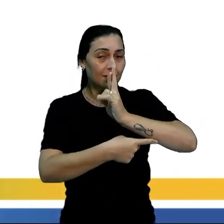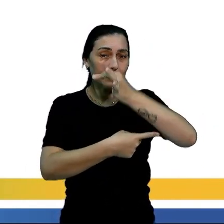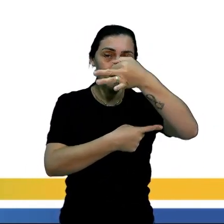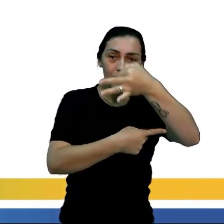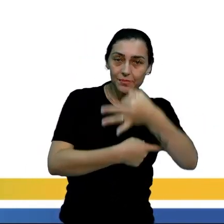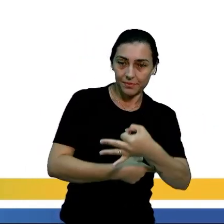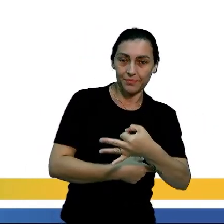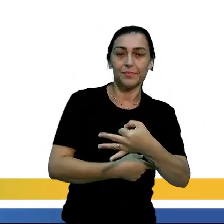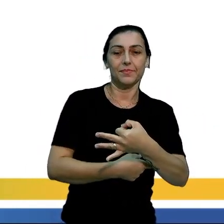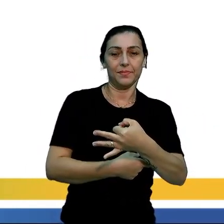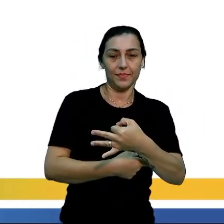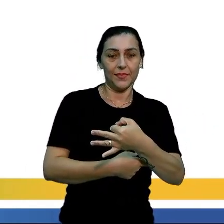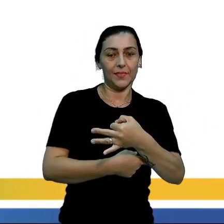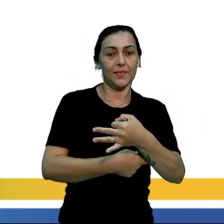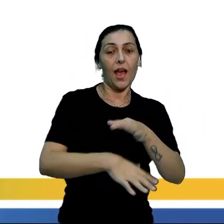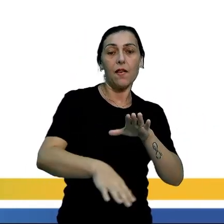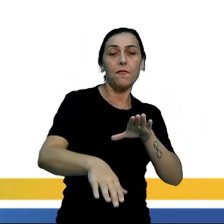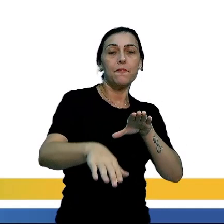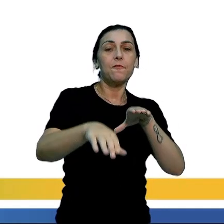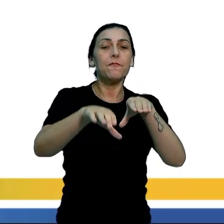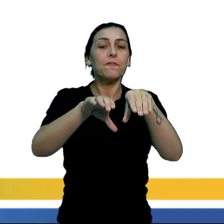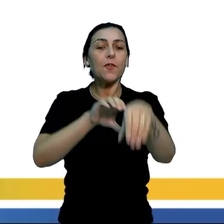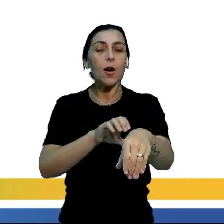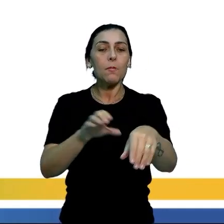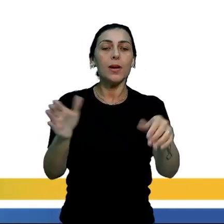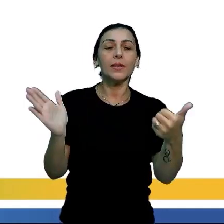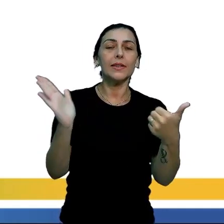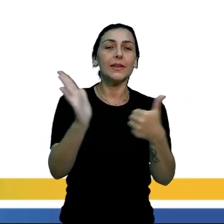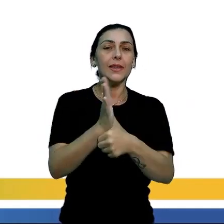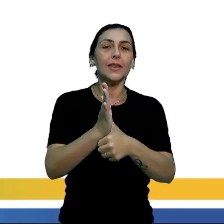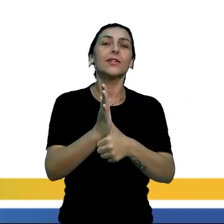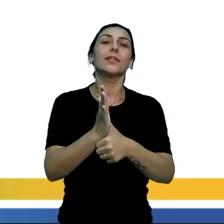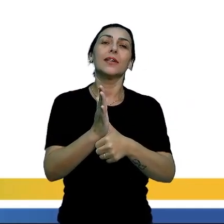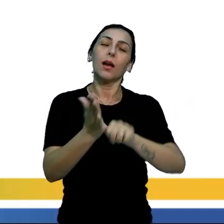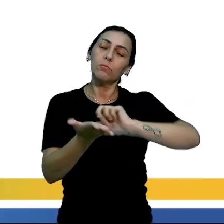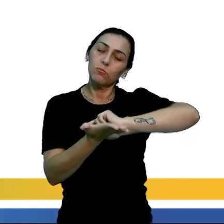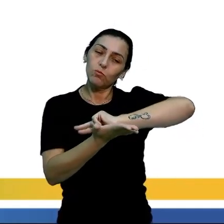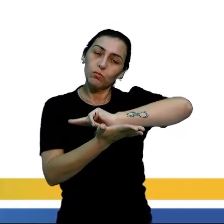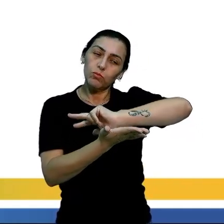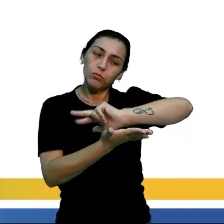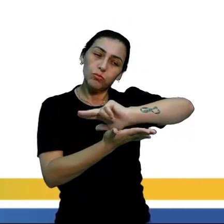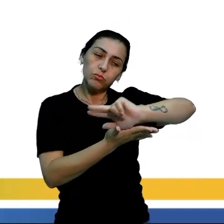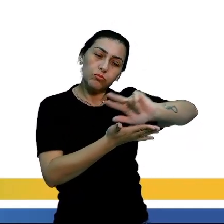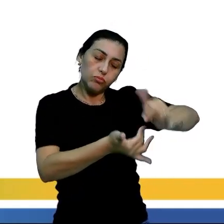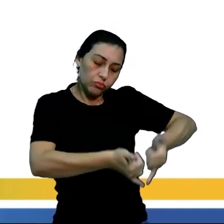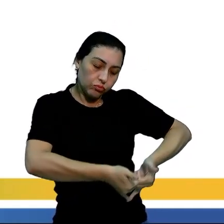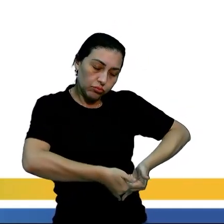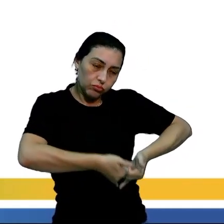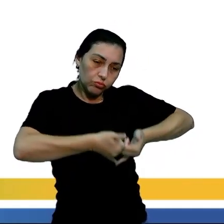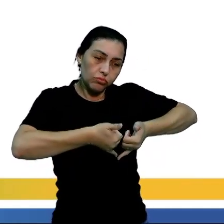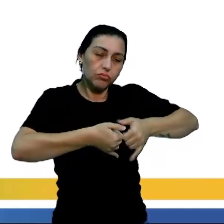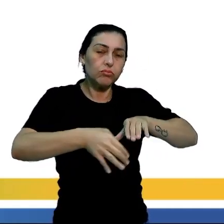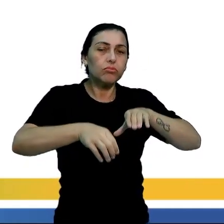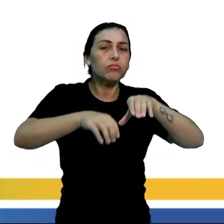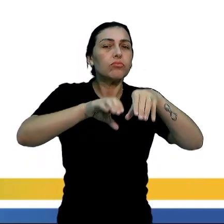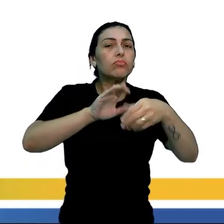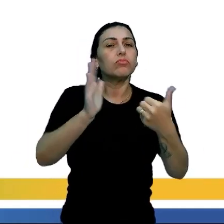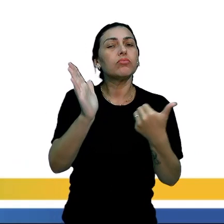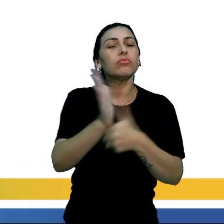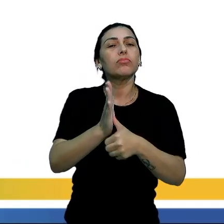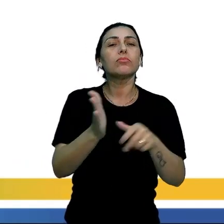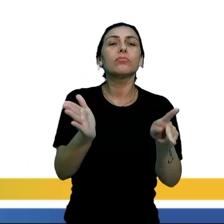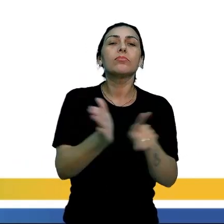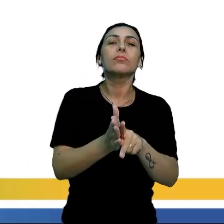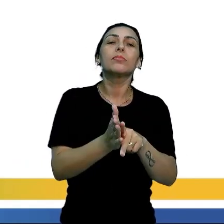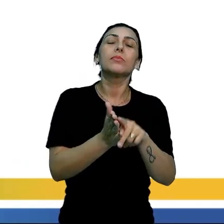se trata, né? Nós falamos aqui a aula inteira desse orgulho de pertencimento, formação identitária, né? Ou